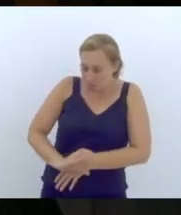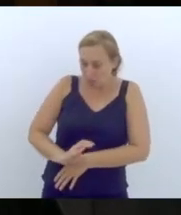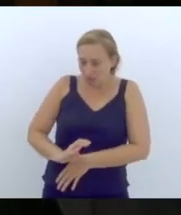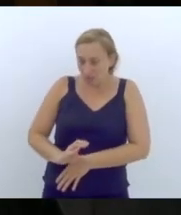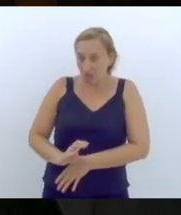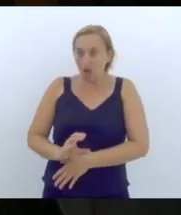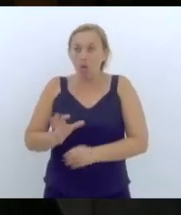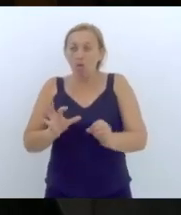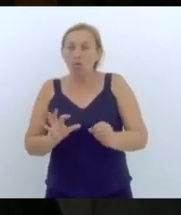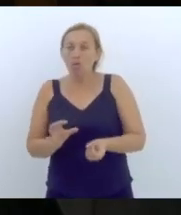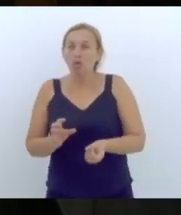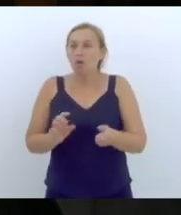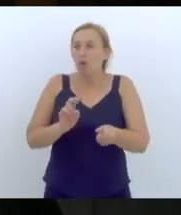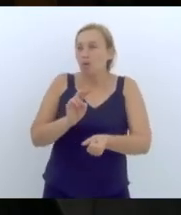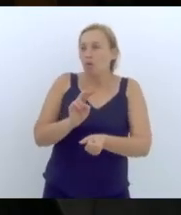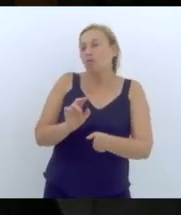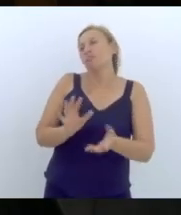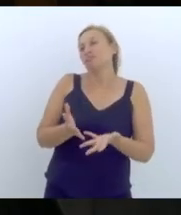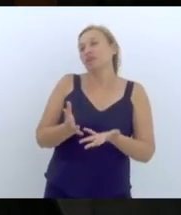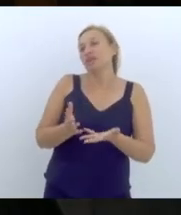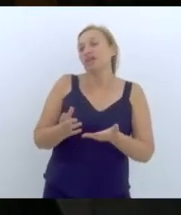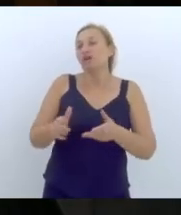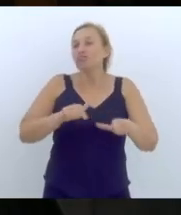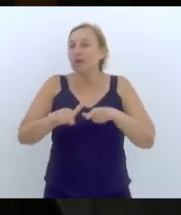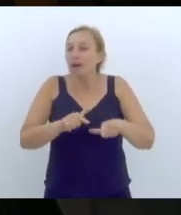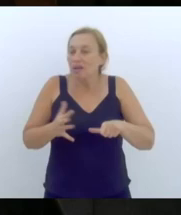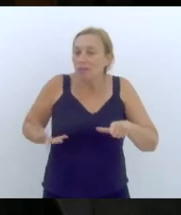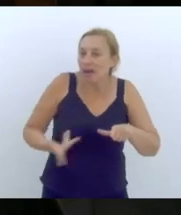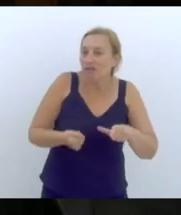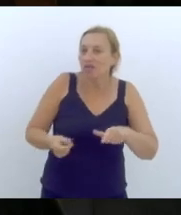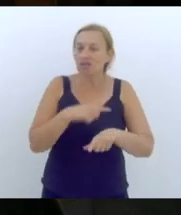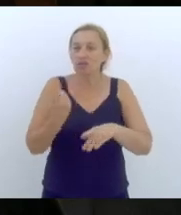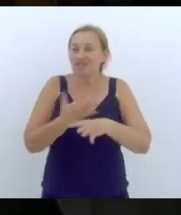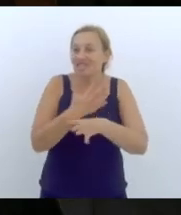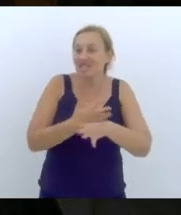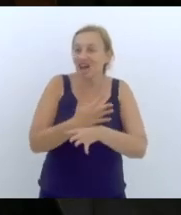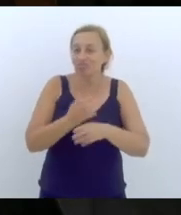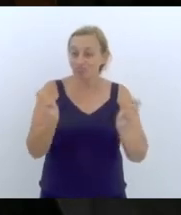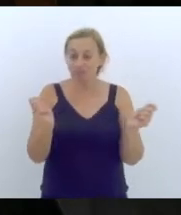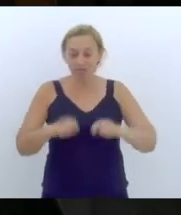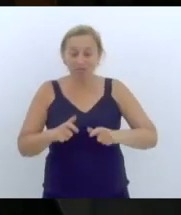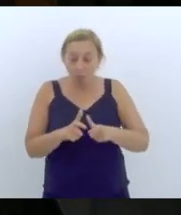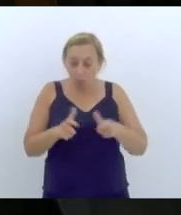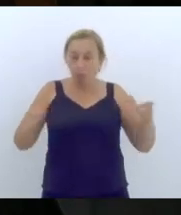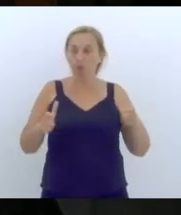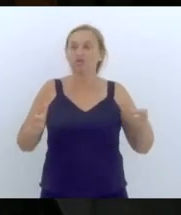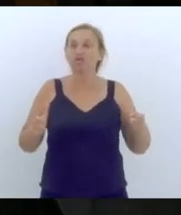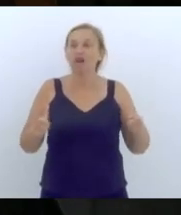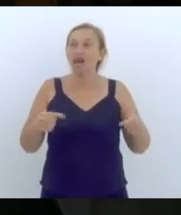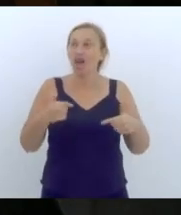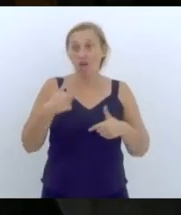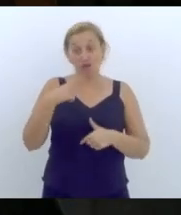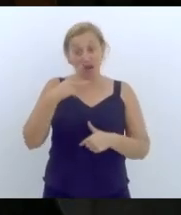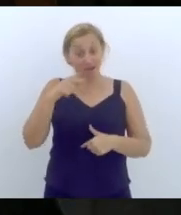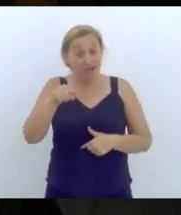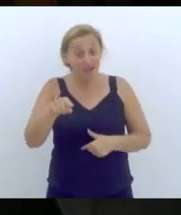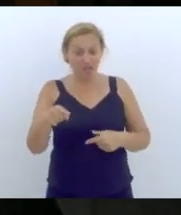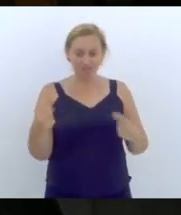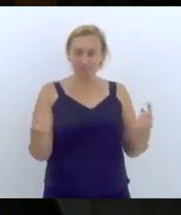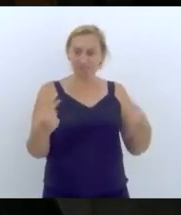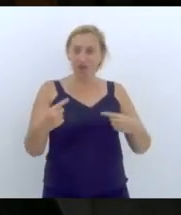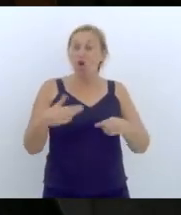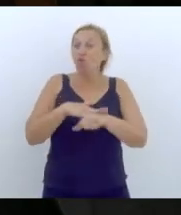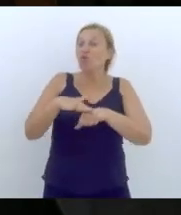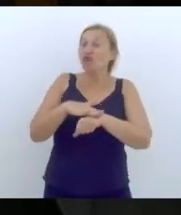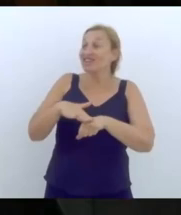Guarda Civil, que faz um excelente trabalho na nossa cidade. A cidade tem um grande potencial. Eu arrisco aqui a conversar